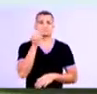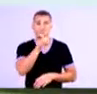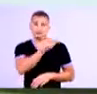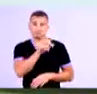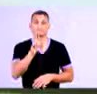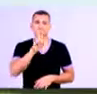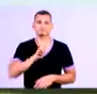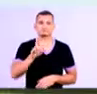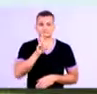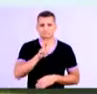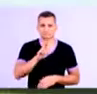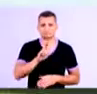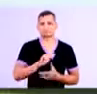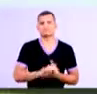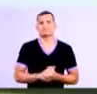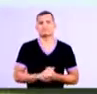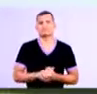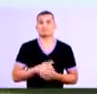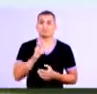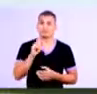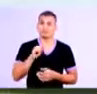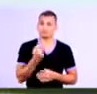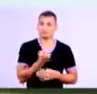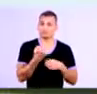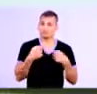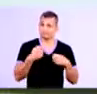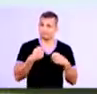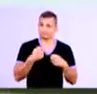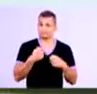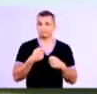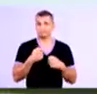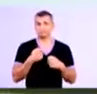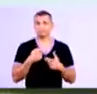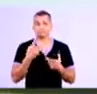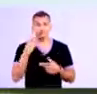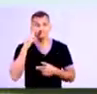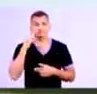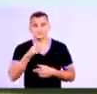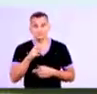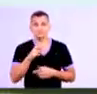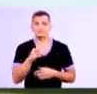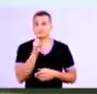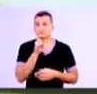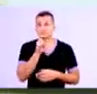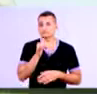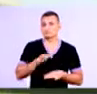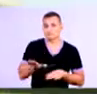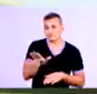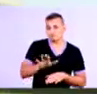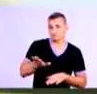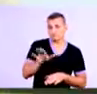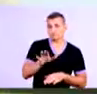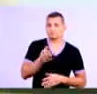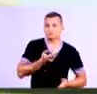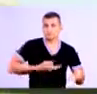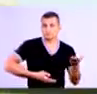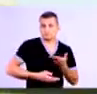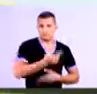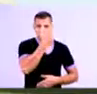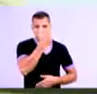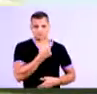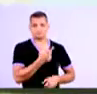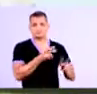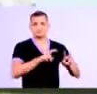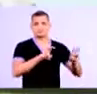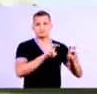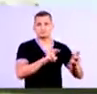usuário. E é isso que nós temos que observar quando tratamos da interface, da interação humano-computador.